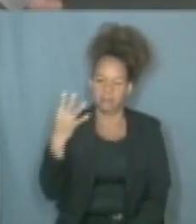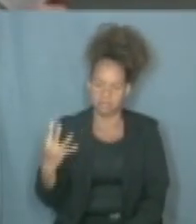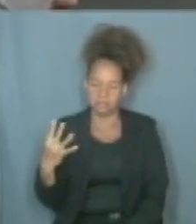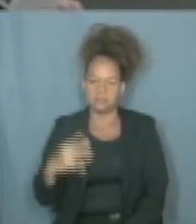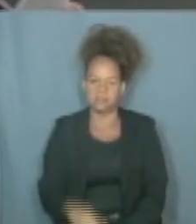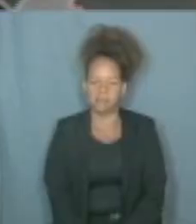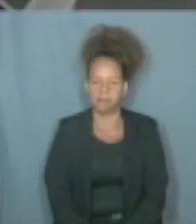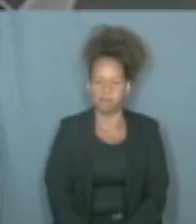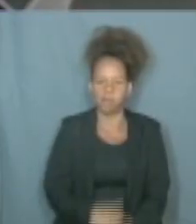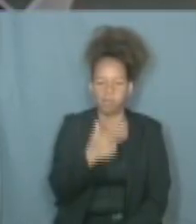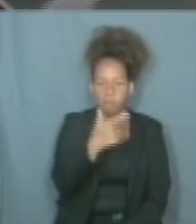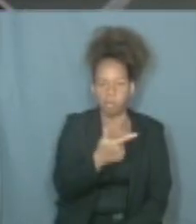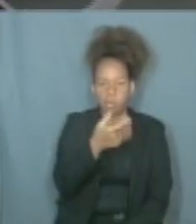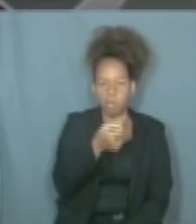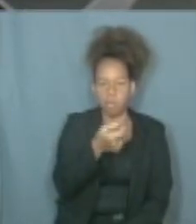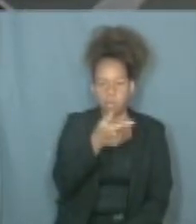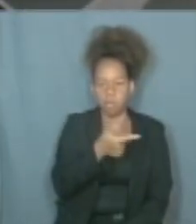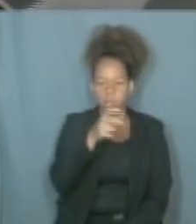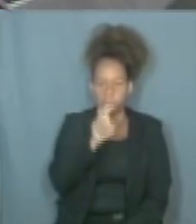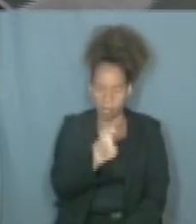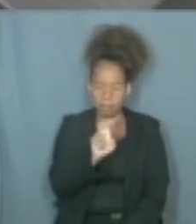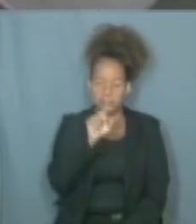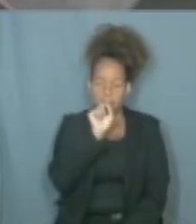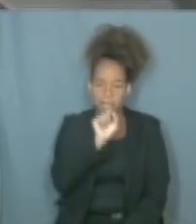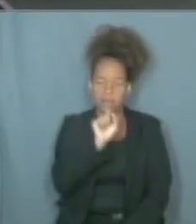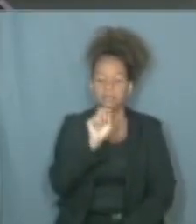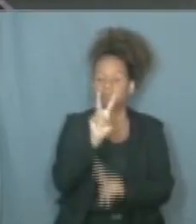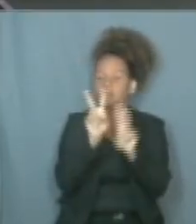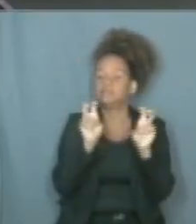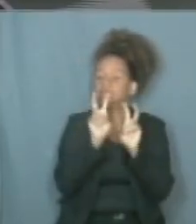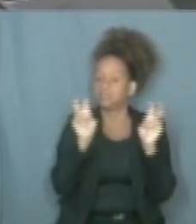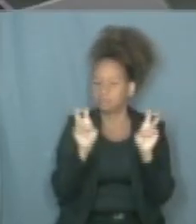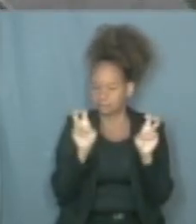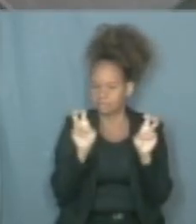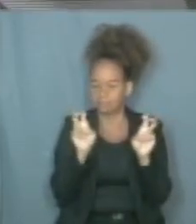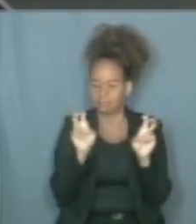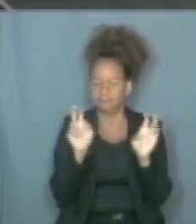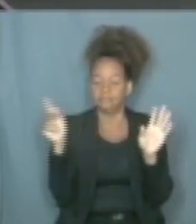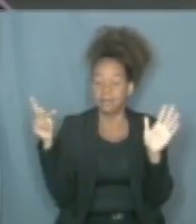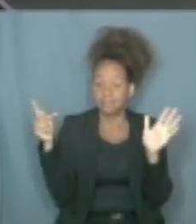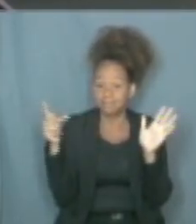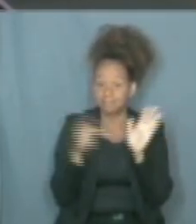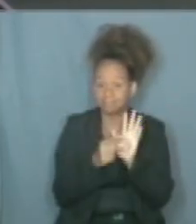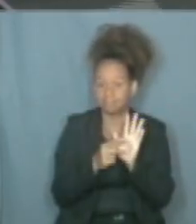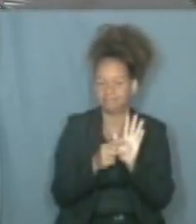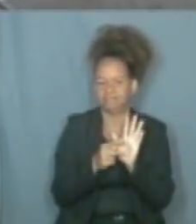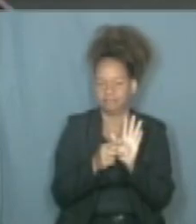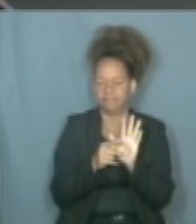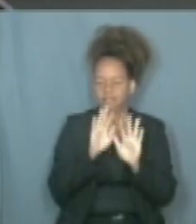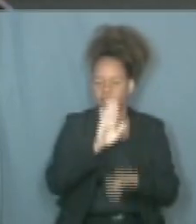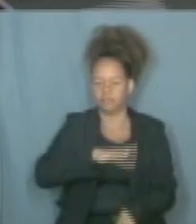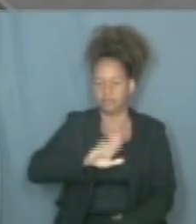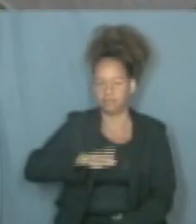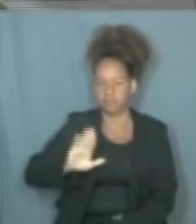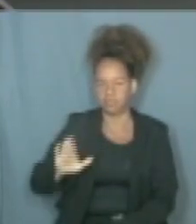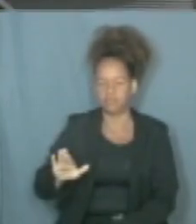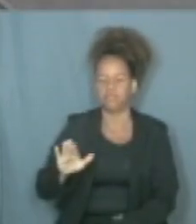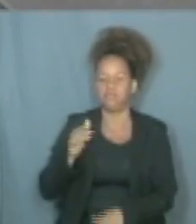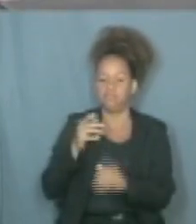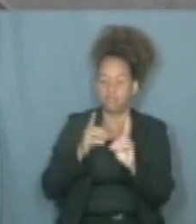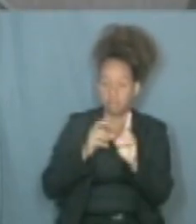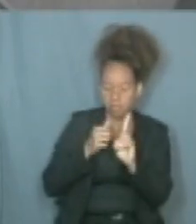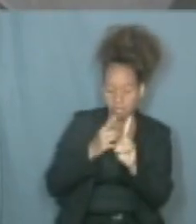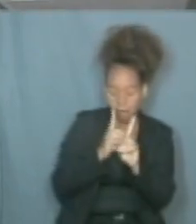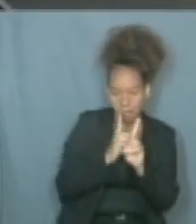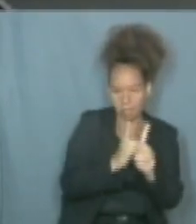7444 de 2025 para poder tratar a realidade das crianças atípicas